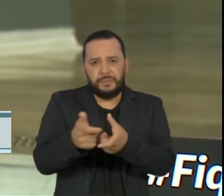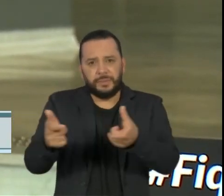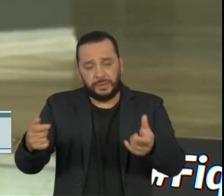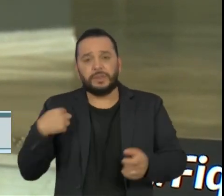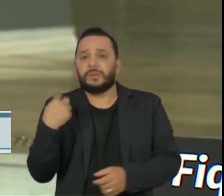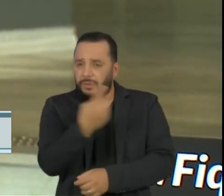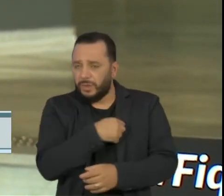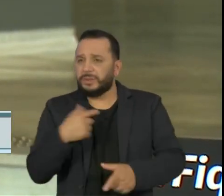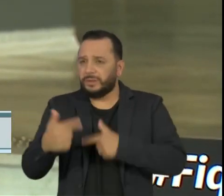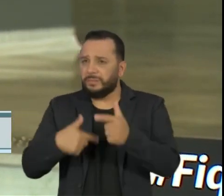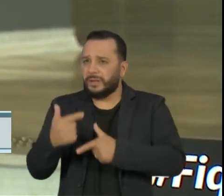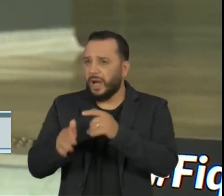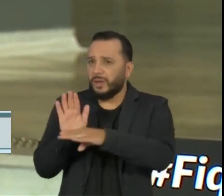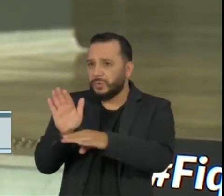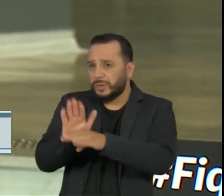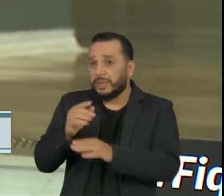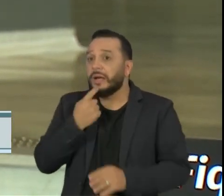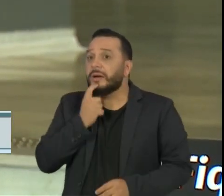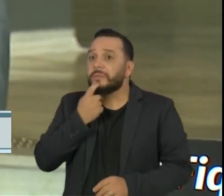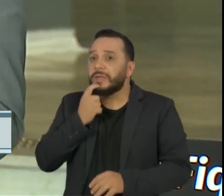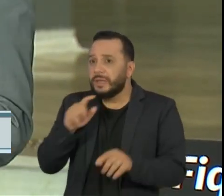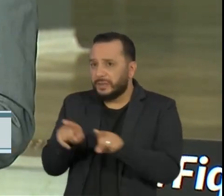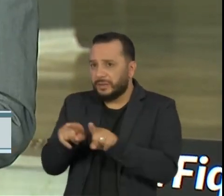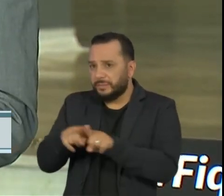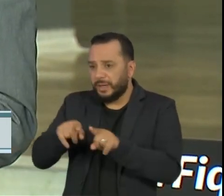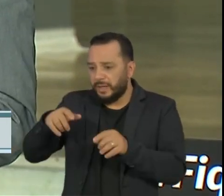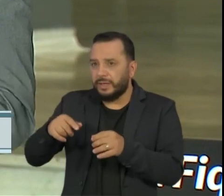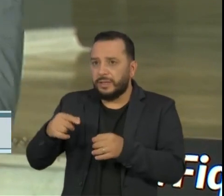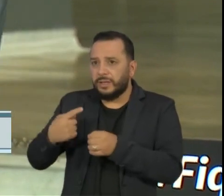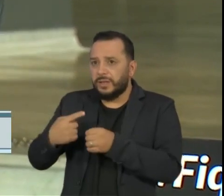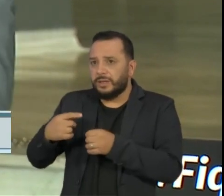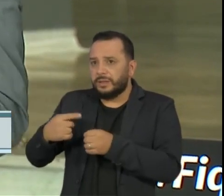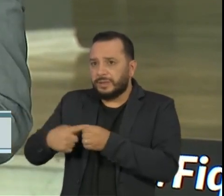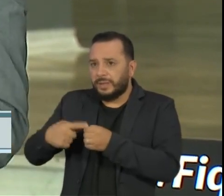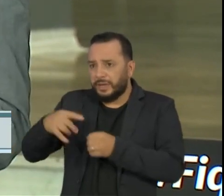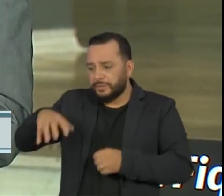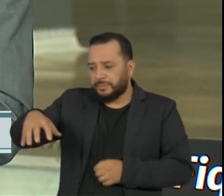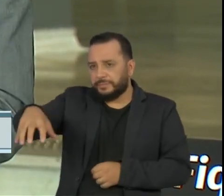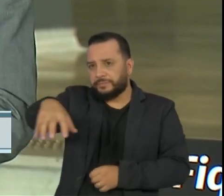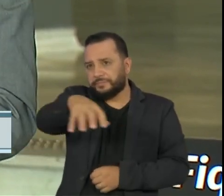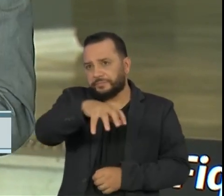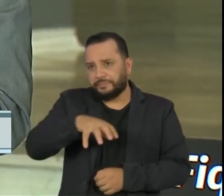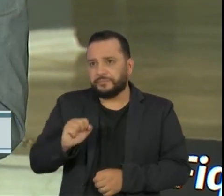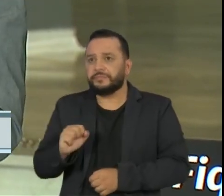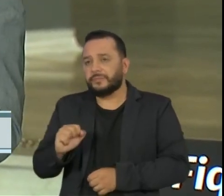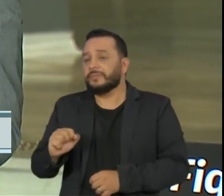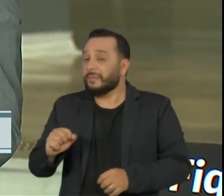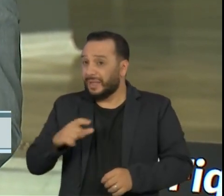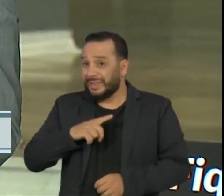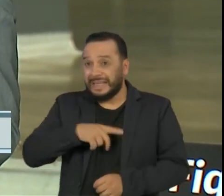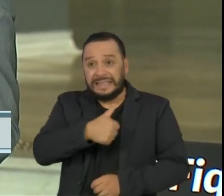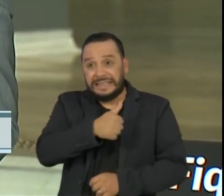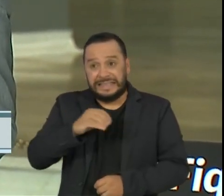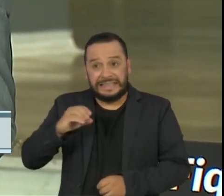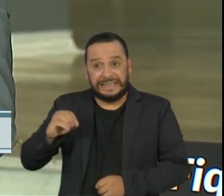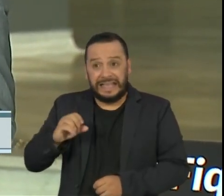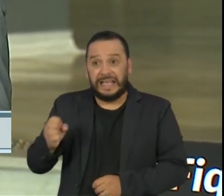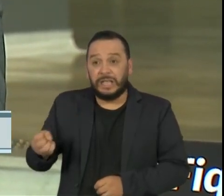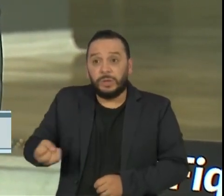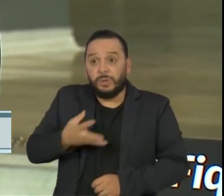Campinas e para a região. Serão 100 novos leitos e nosso trabalho é para poder anunciar